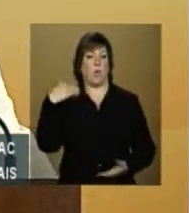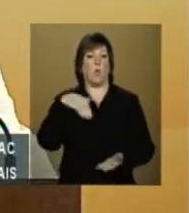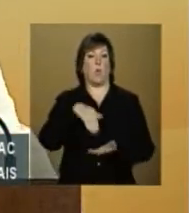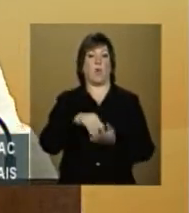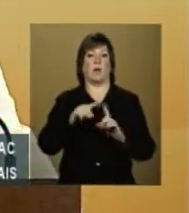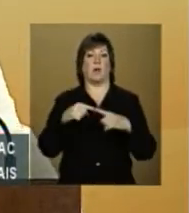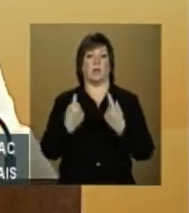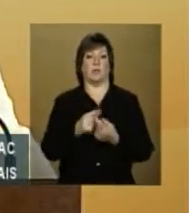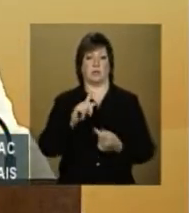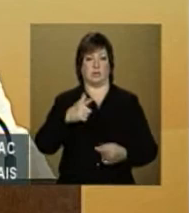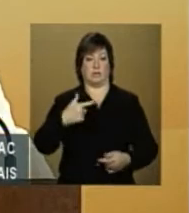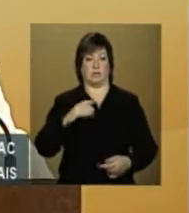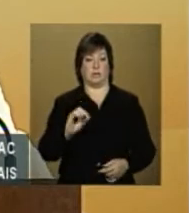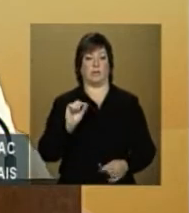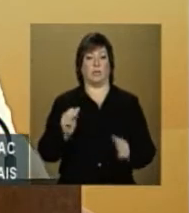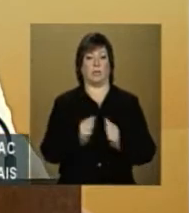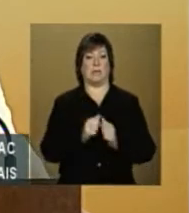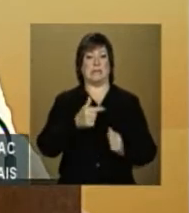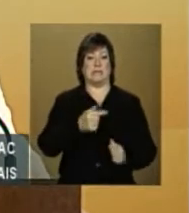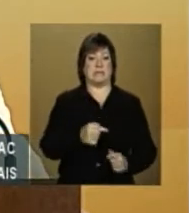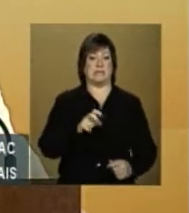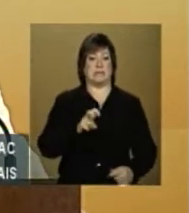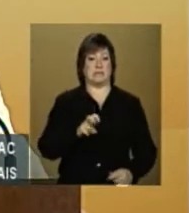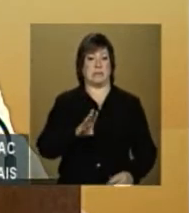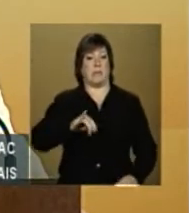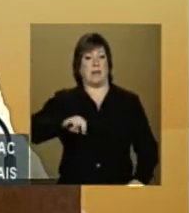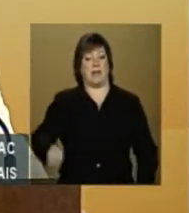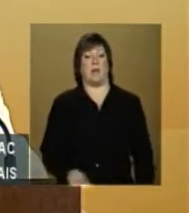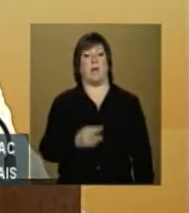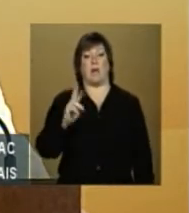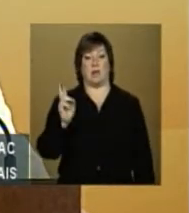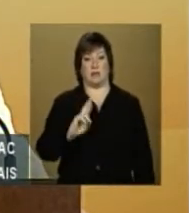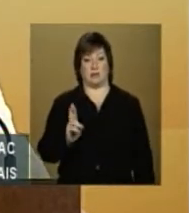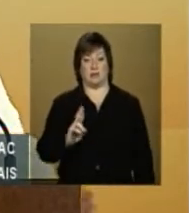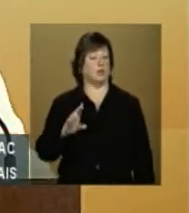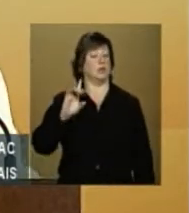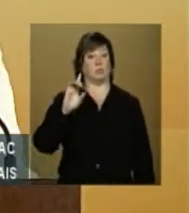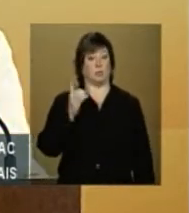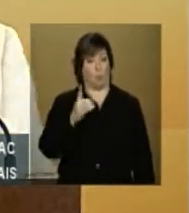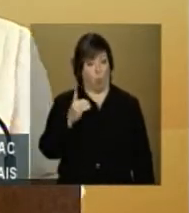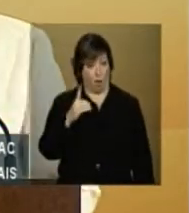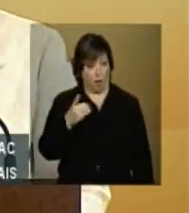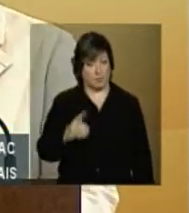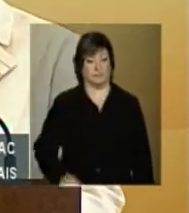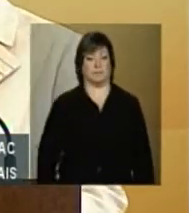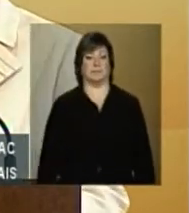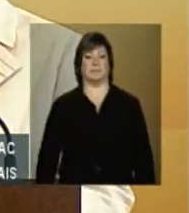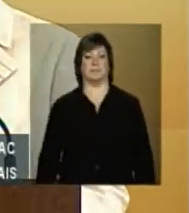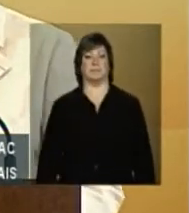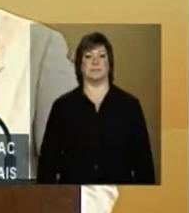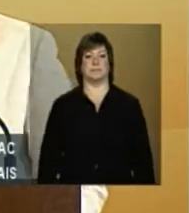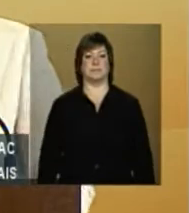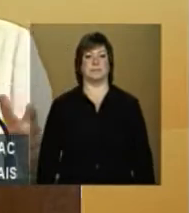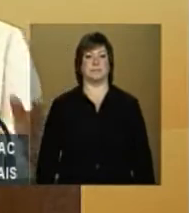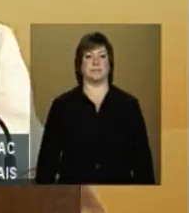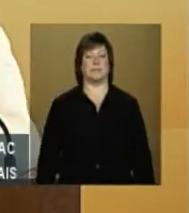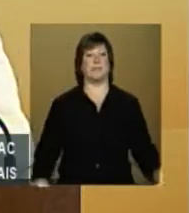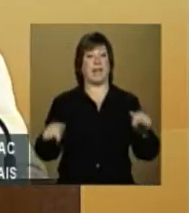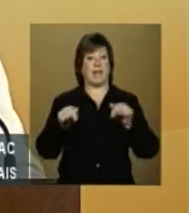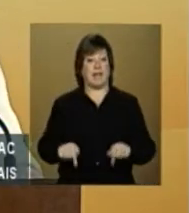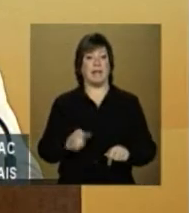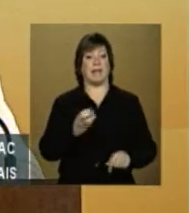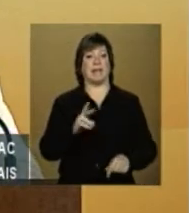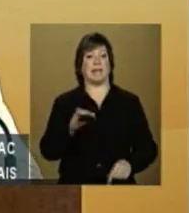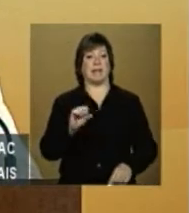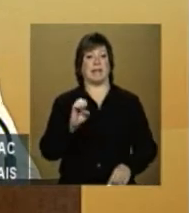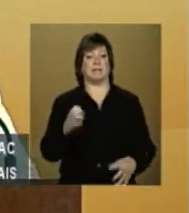reunião do G20, com 75 bilhões de reais, de dólares. Essa crise ela afeta também